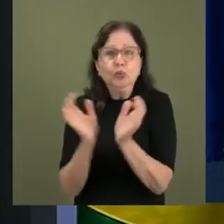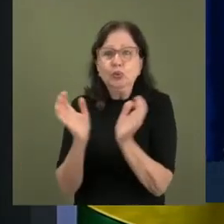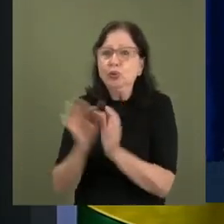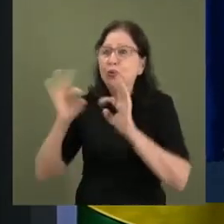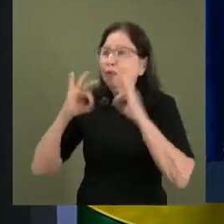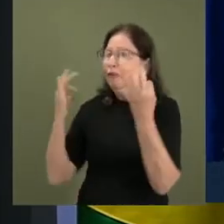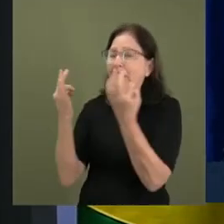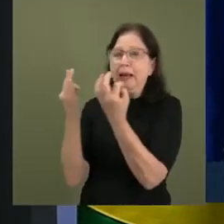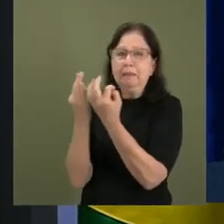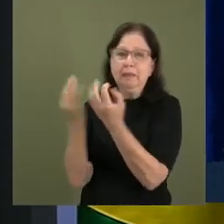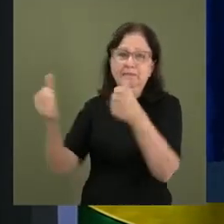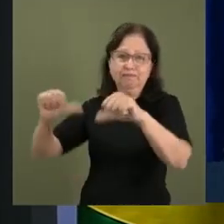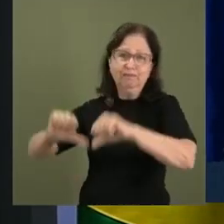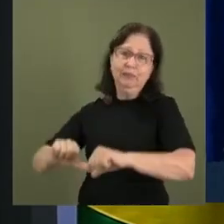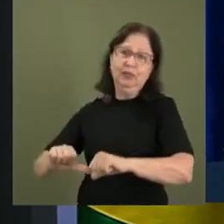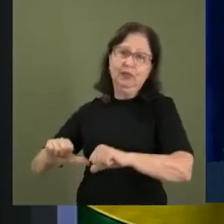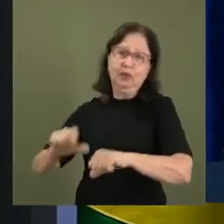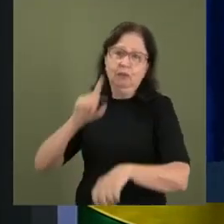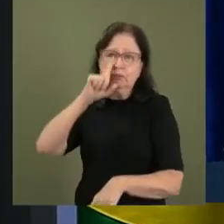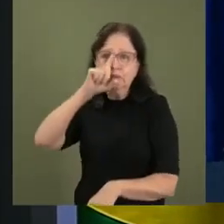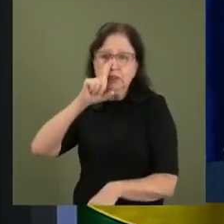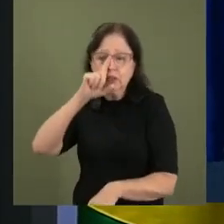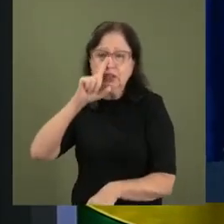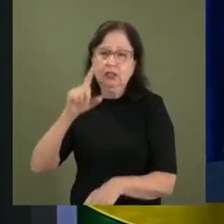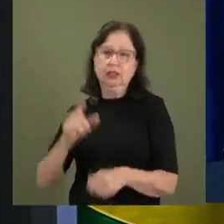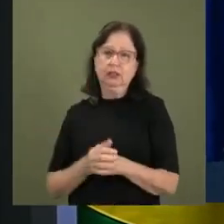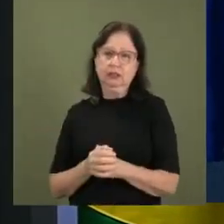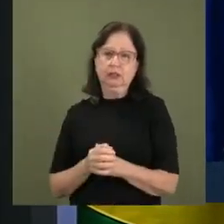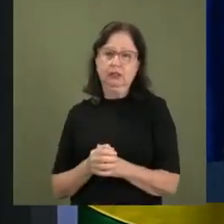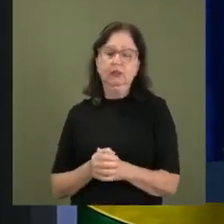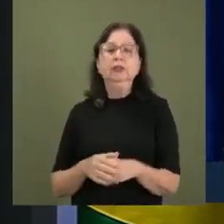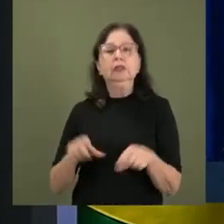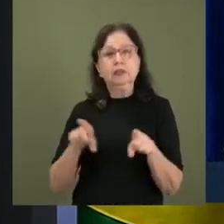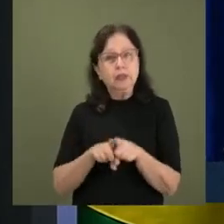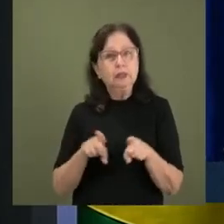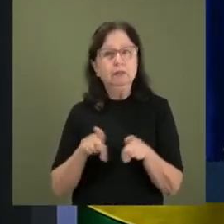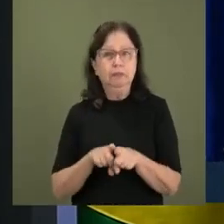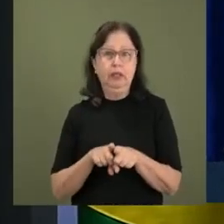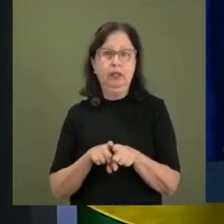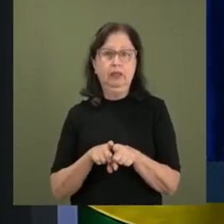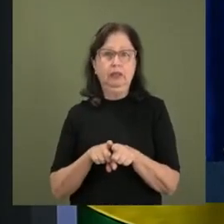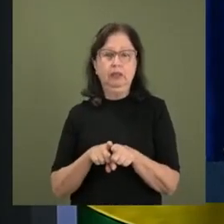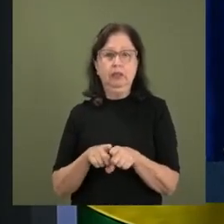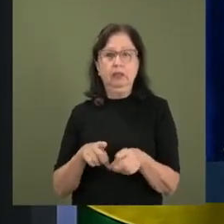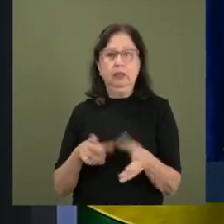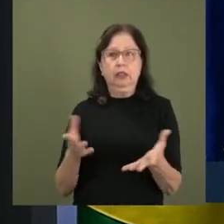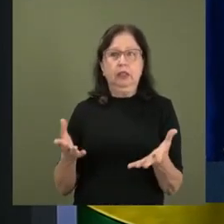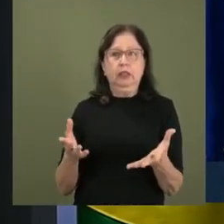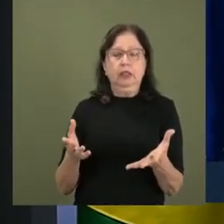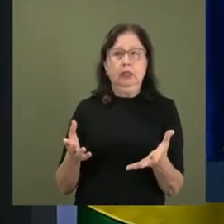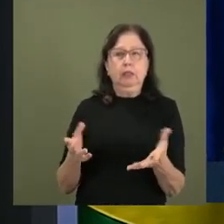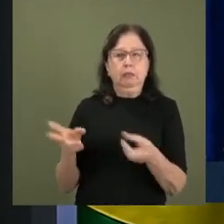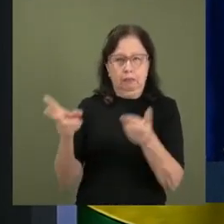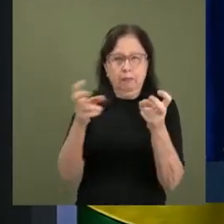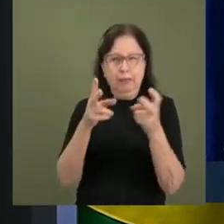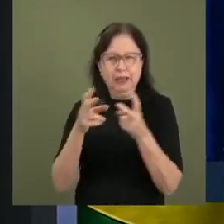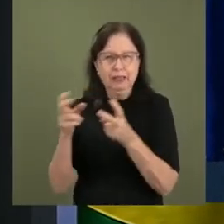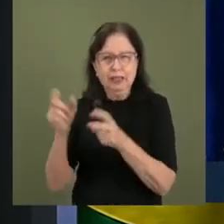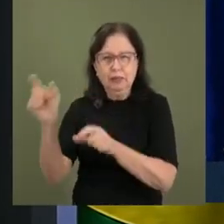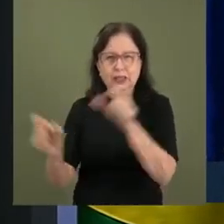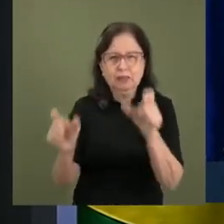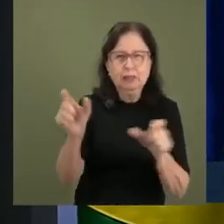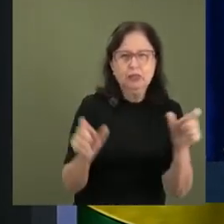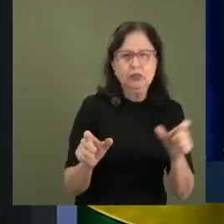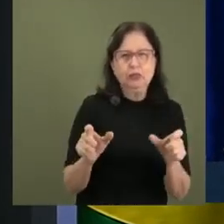onde as pessoas estão em risco. Dada essa questão do risco, a gente tem, entre esses jogadores patológicos, um